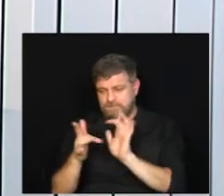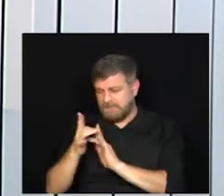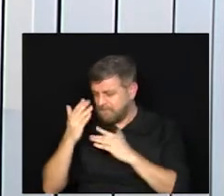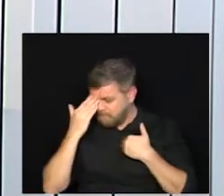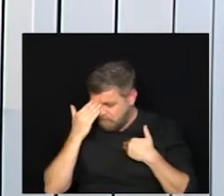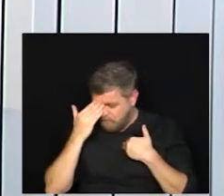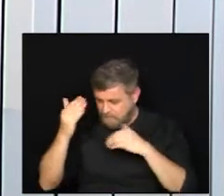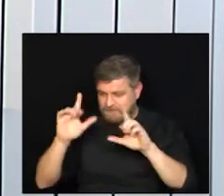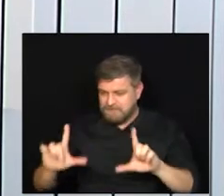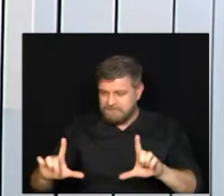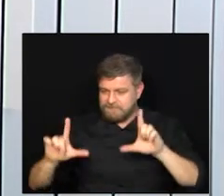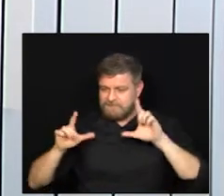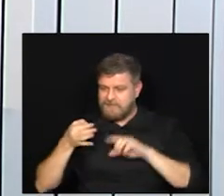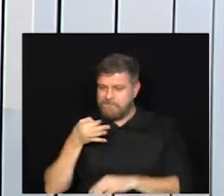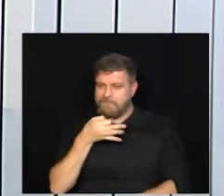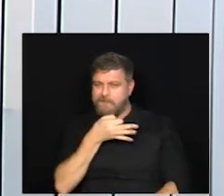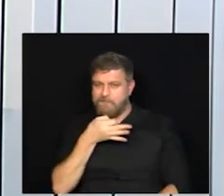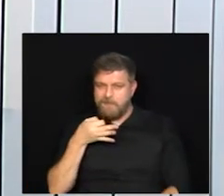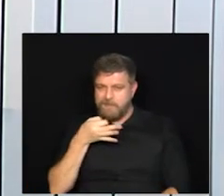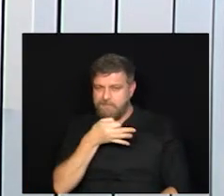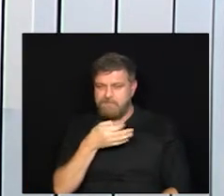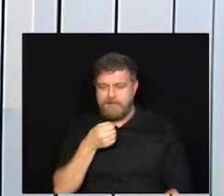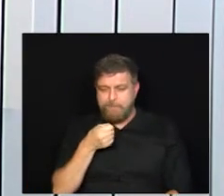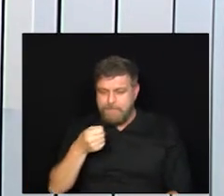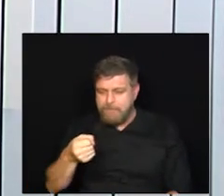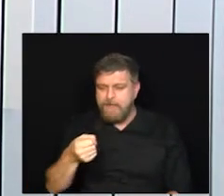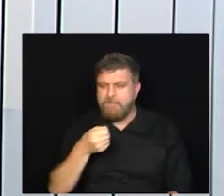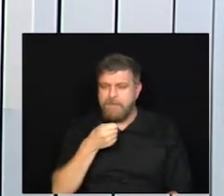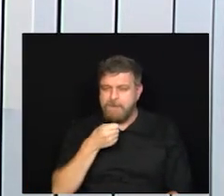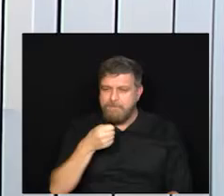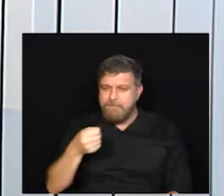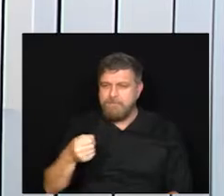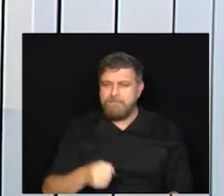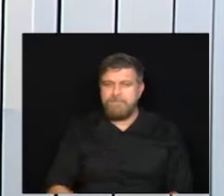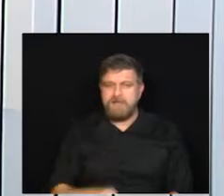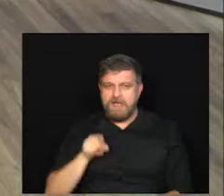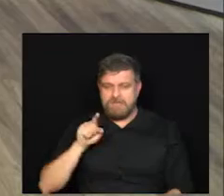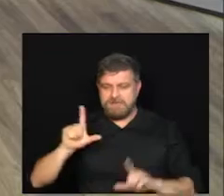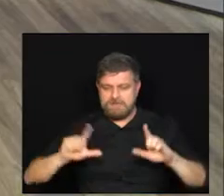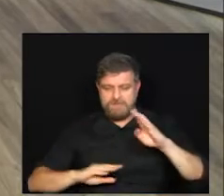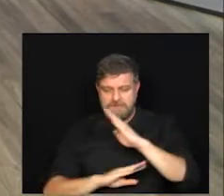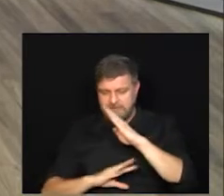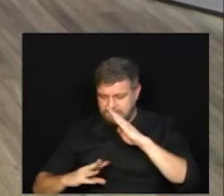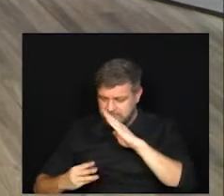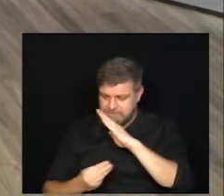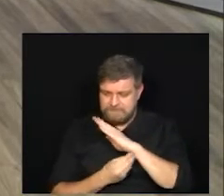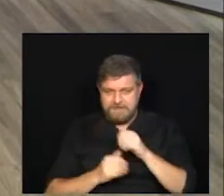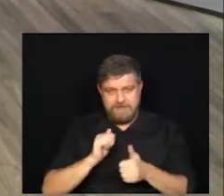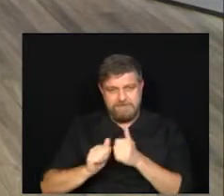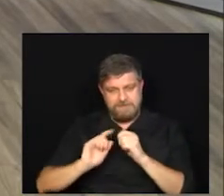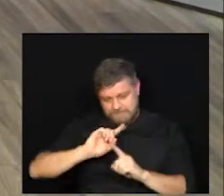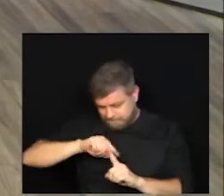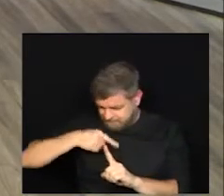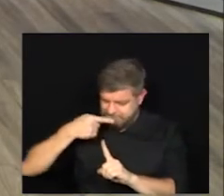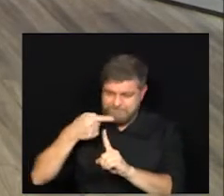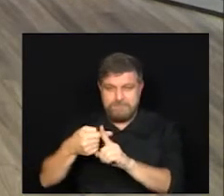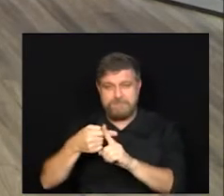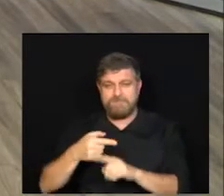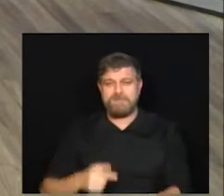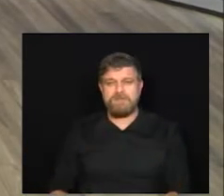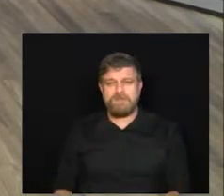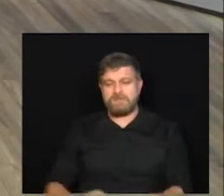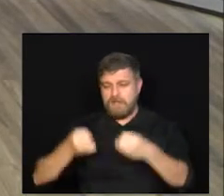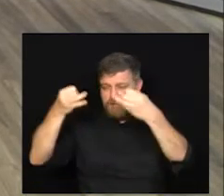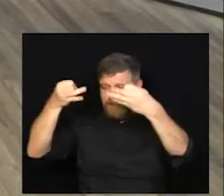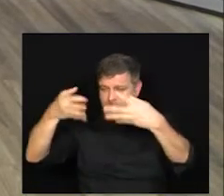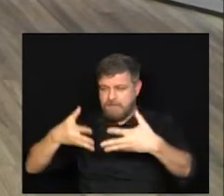muito obrigado pela disponibilidade do seu tempo, pela sua participação aqui no Mais Esportes dentro do Câmara Total, falando um